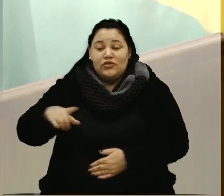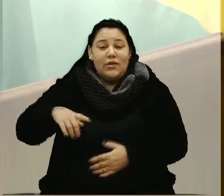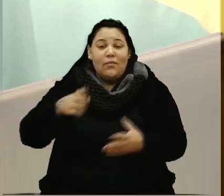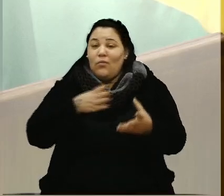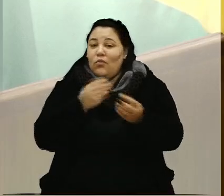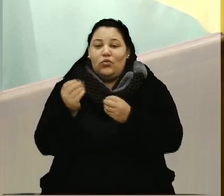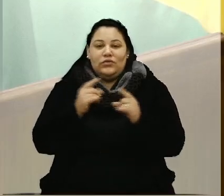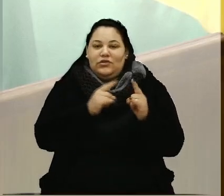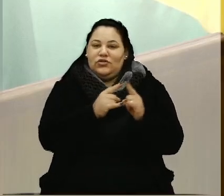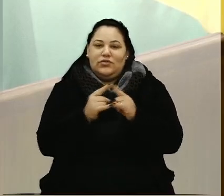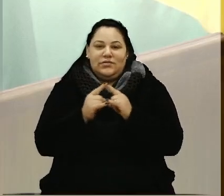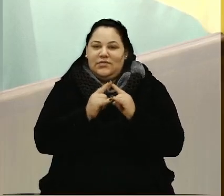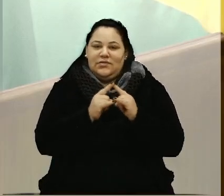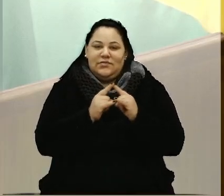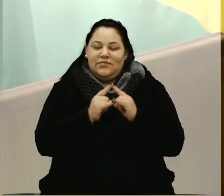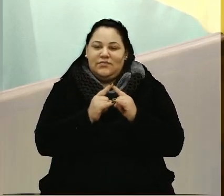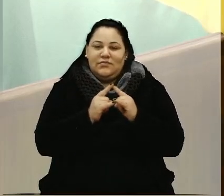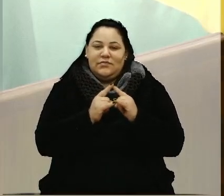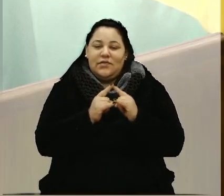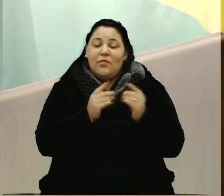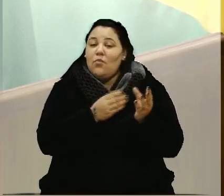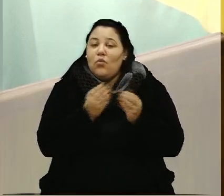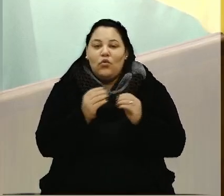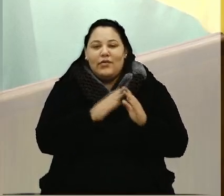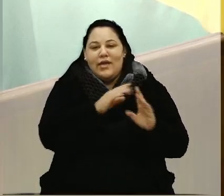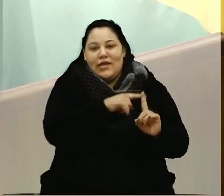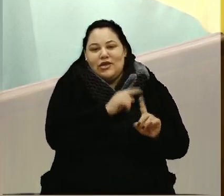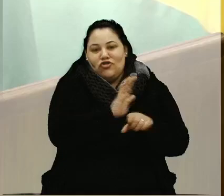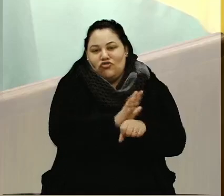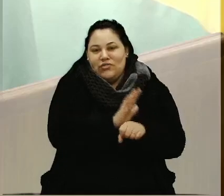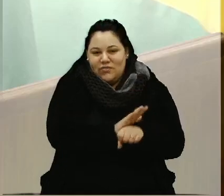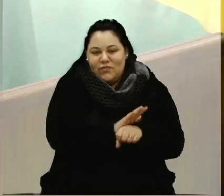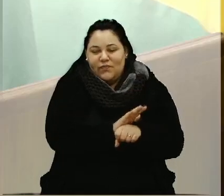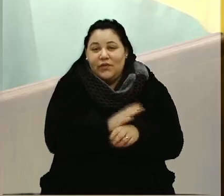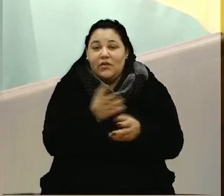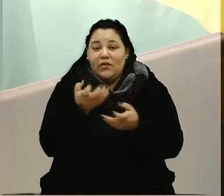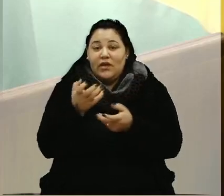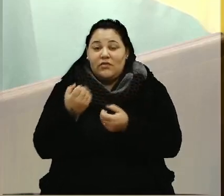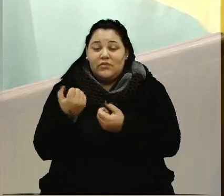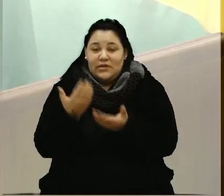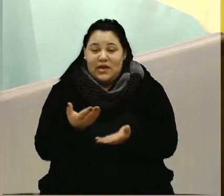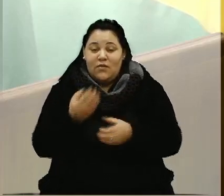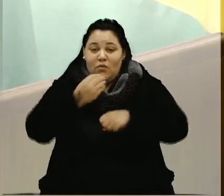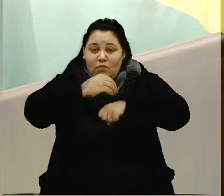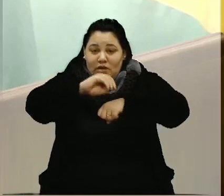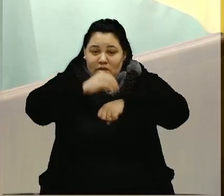instituições, muitas igrejas ajudando. Eu até quero fazer uma sugestão,